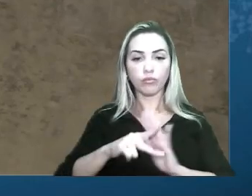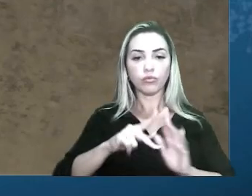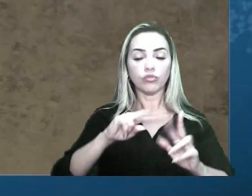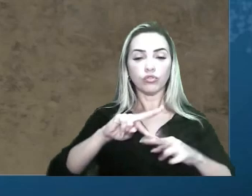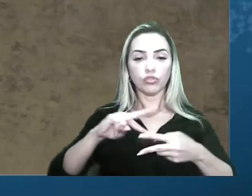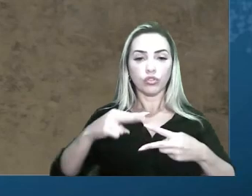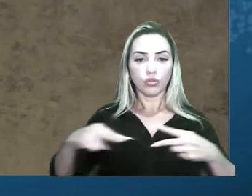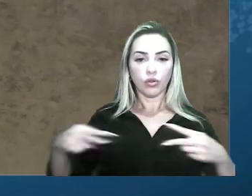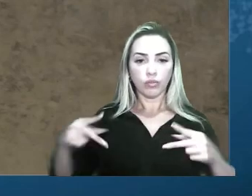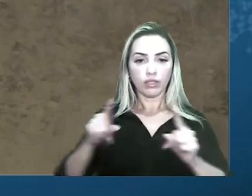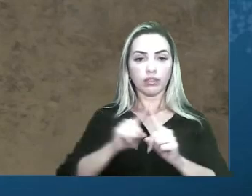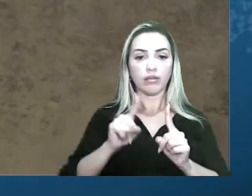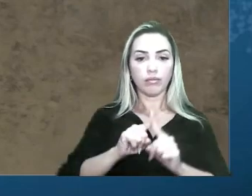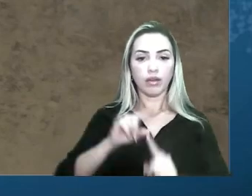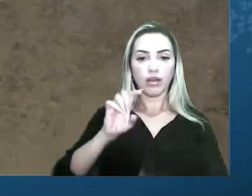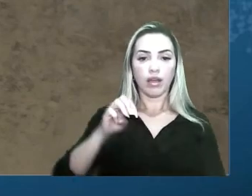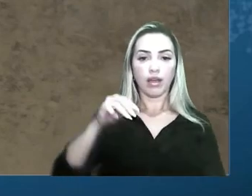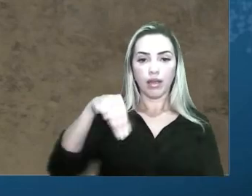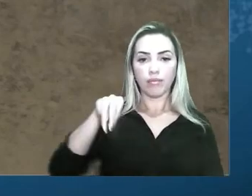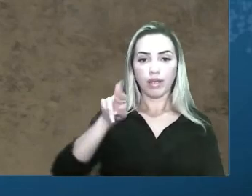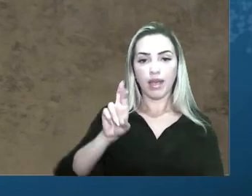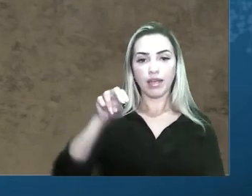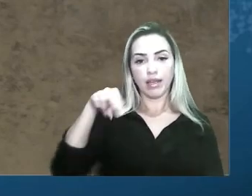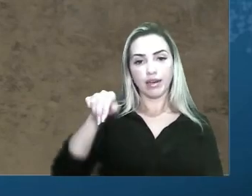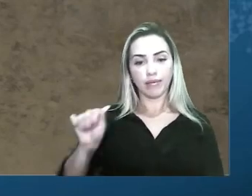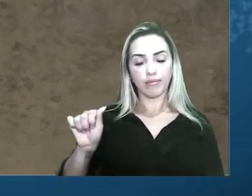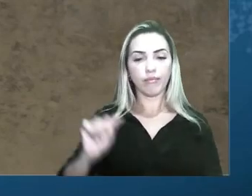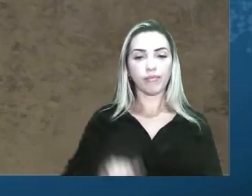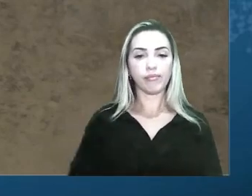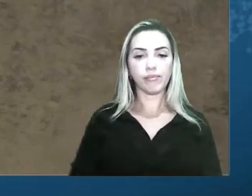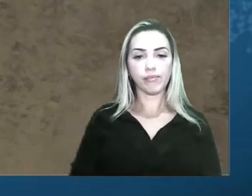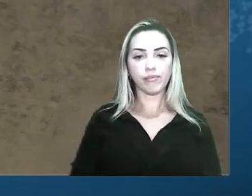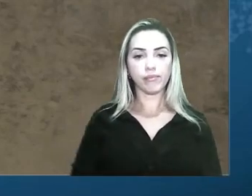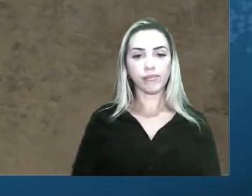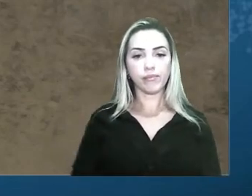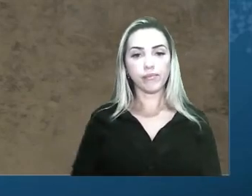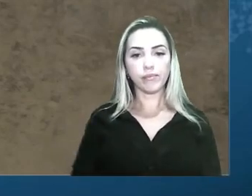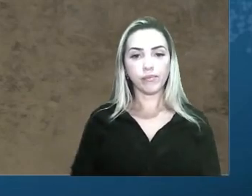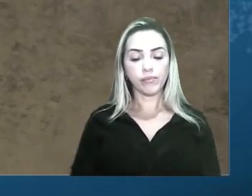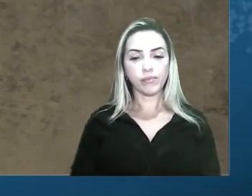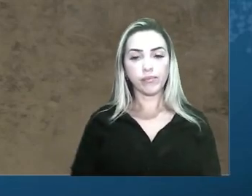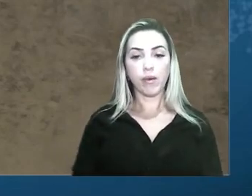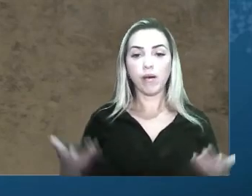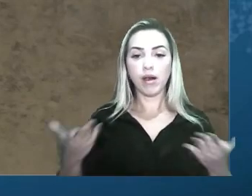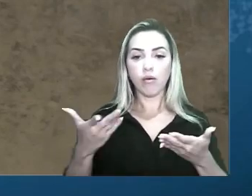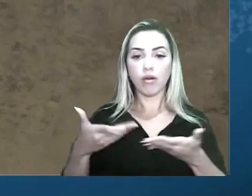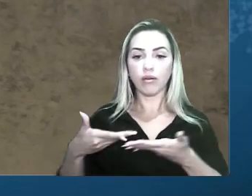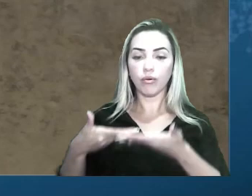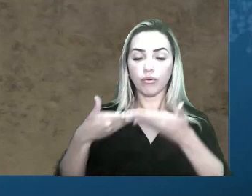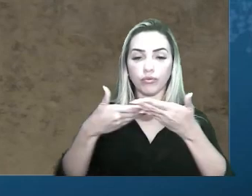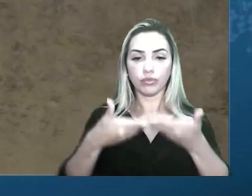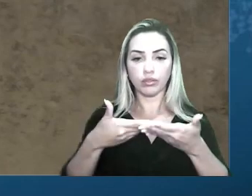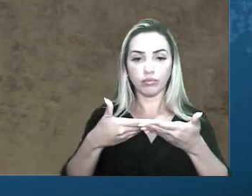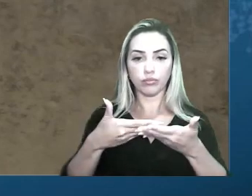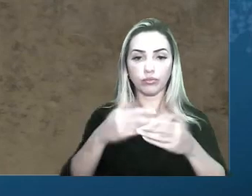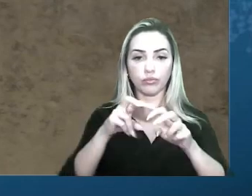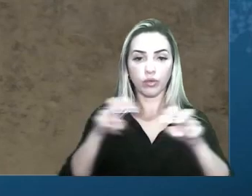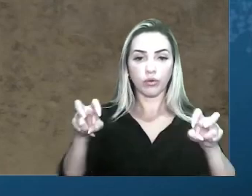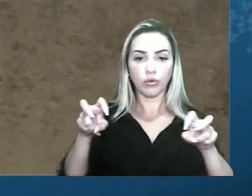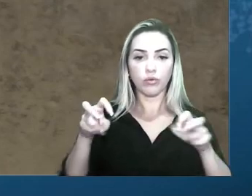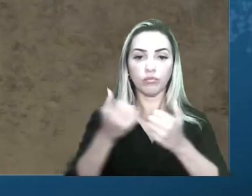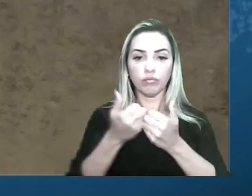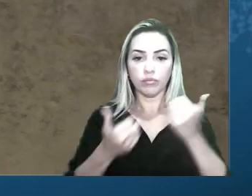de mRNA. E convidamos ao palco o cofundador e CEO da